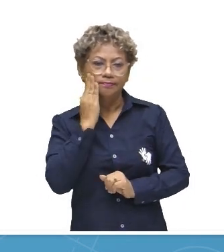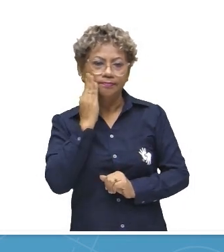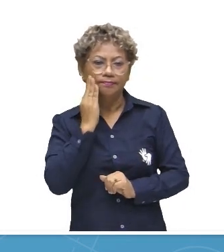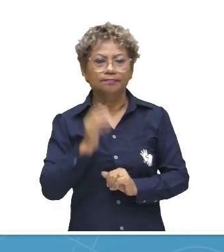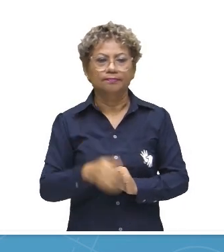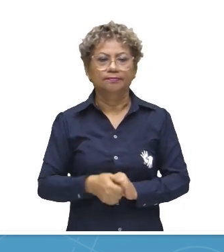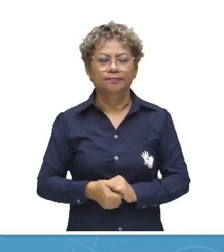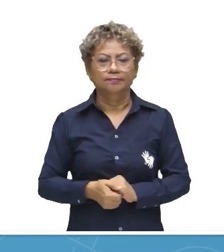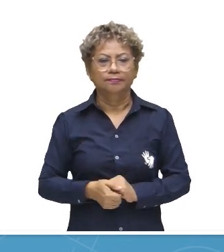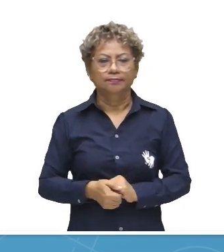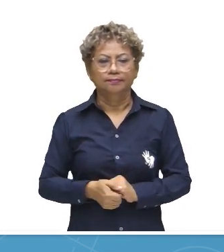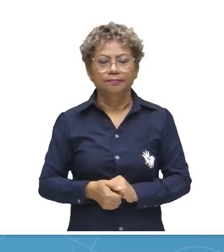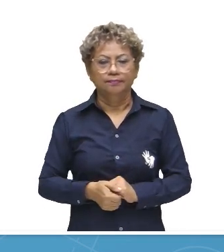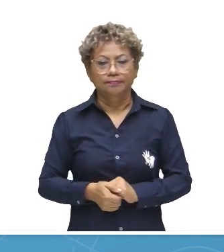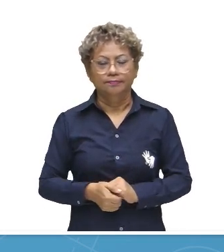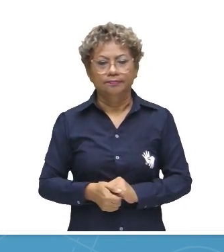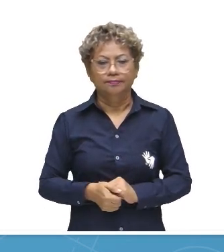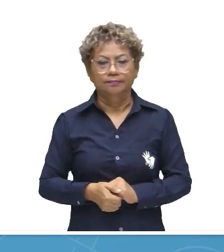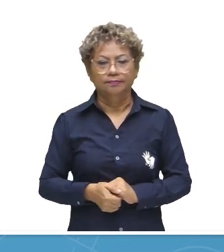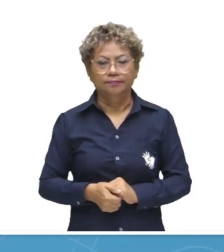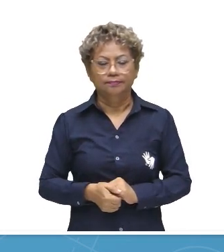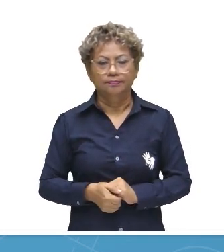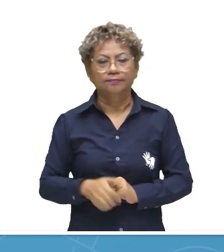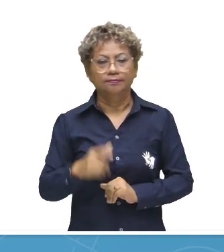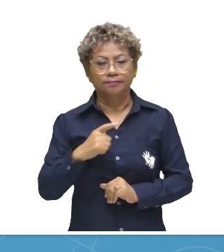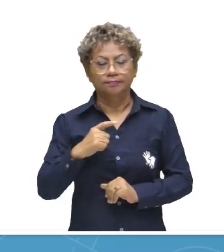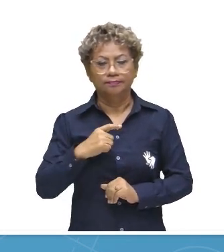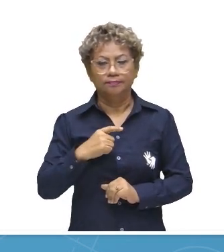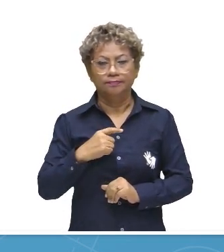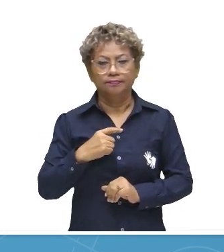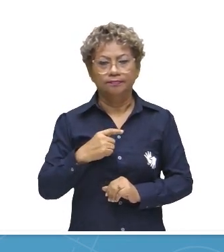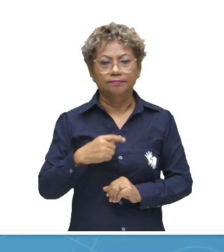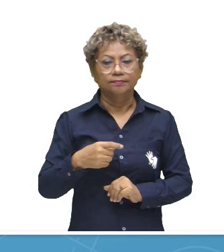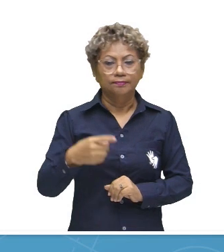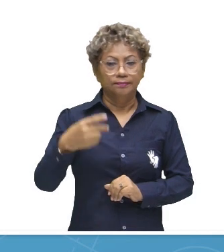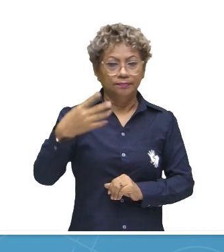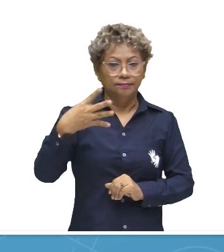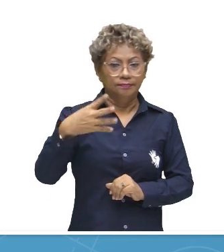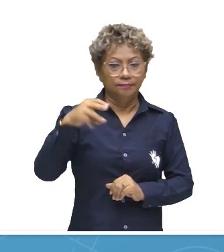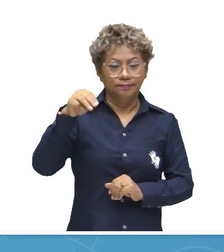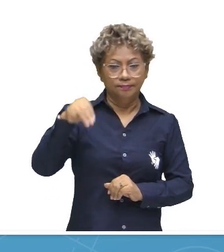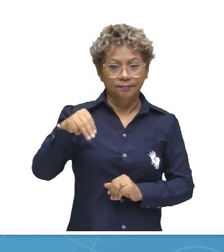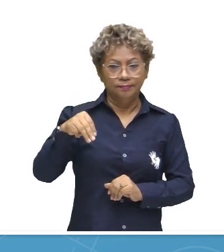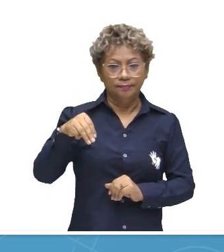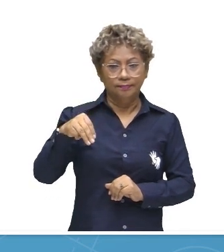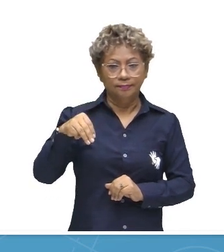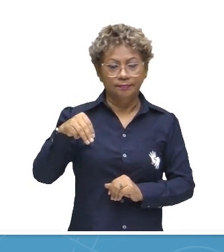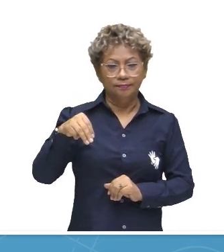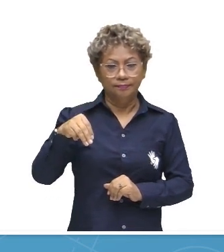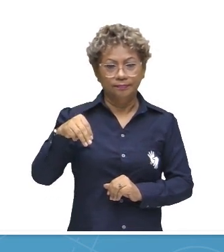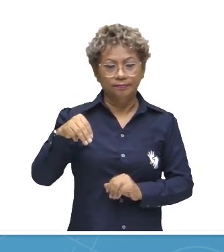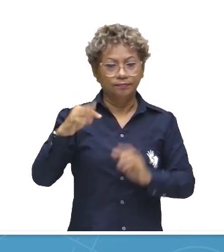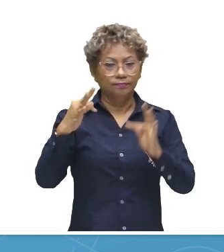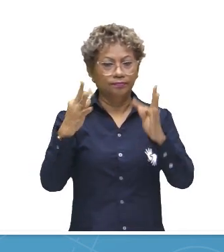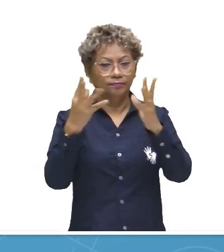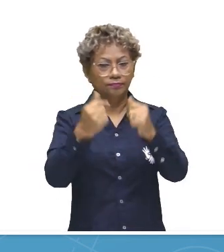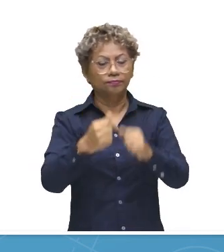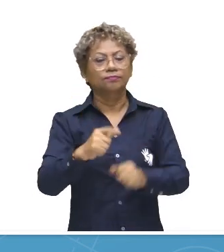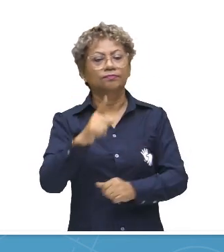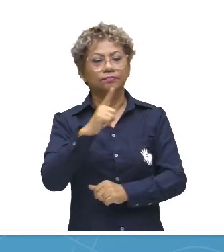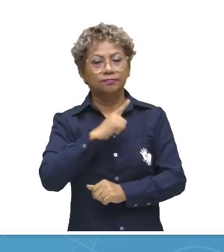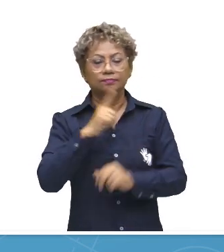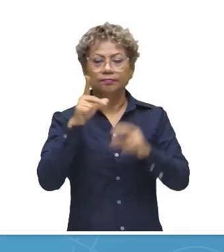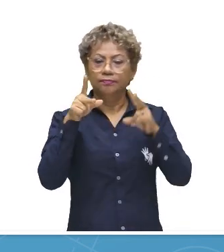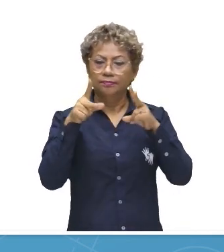que ele me dê isso aqui, 4 metros. Então, todos os outros lados necessariamente também